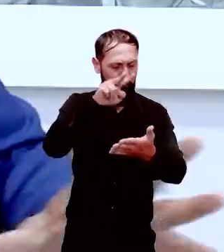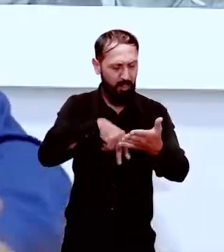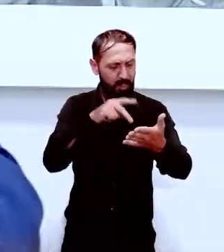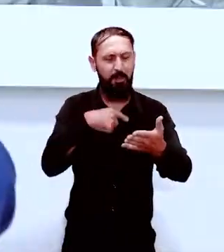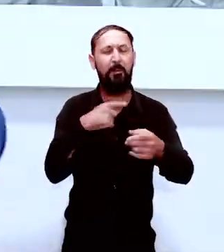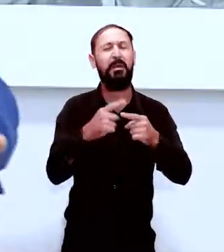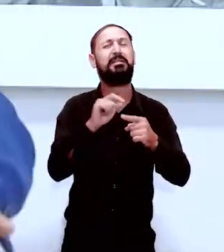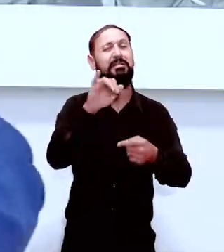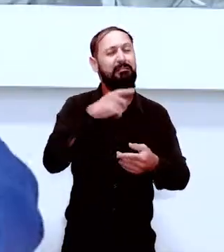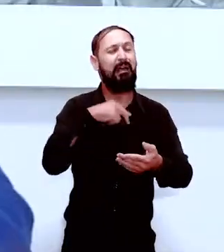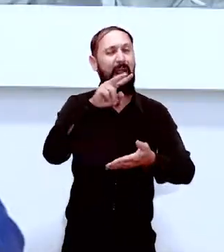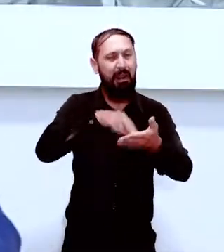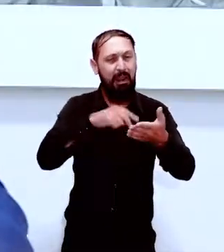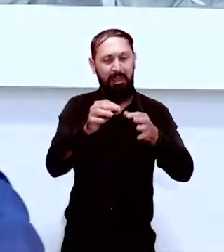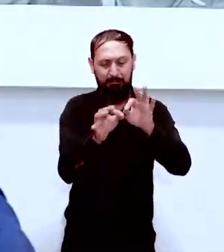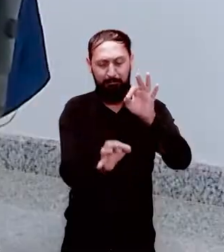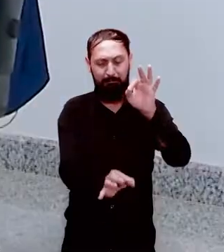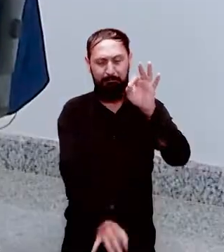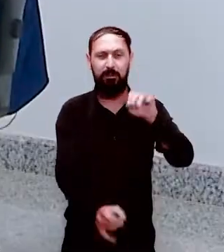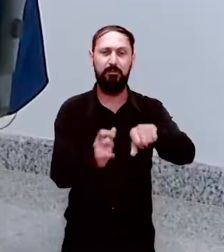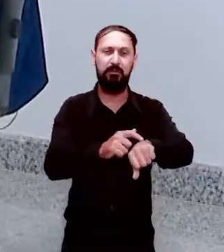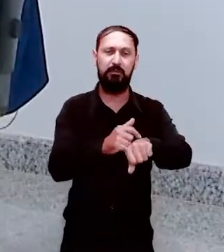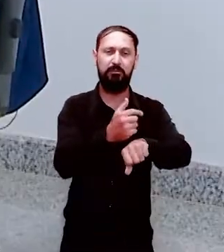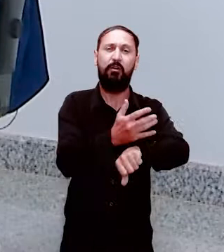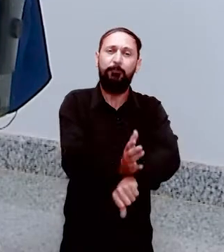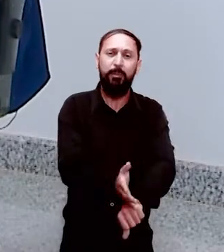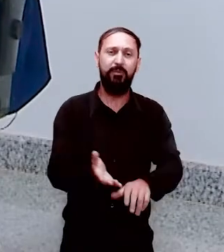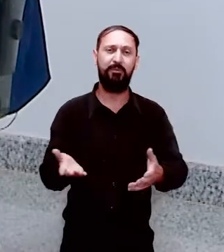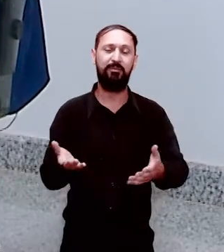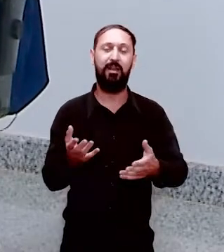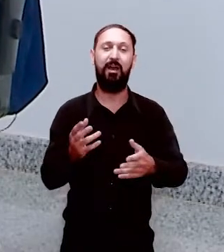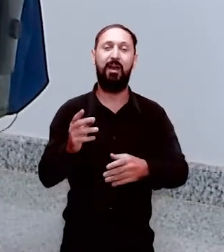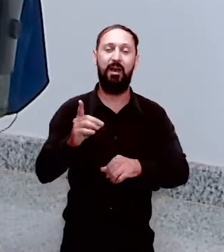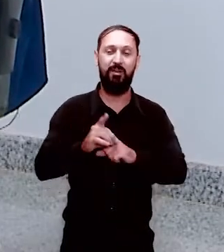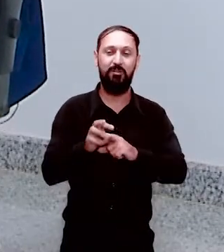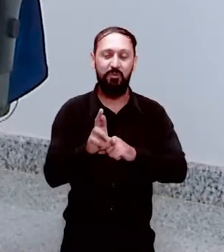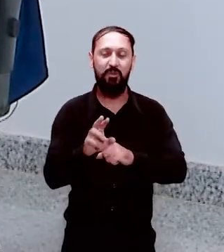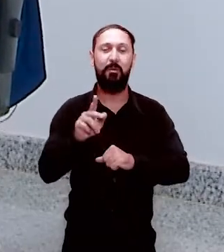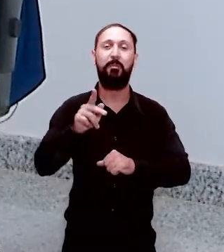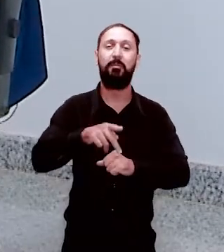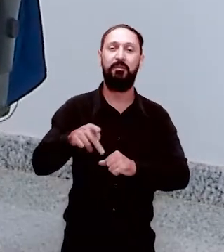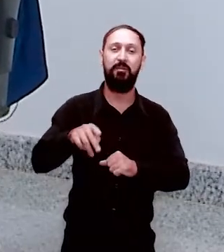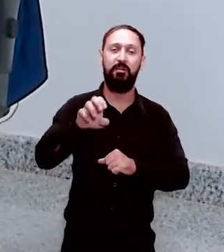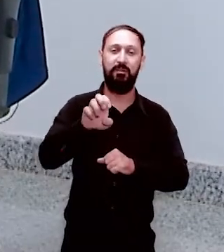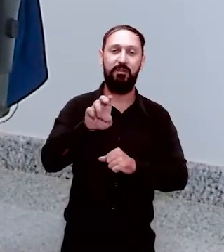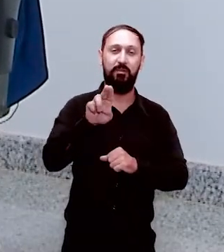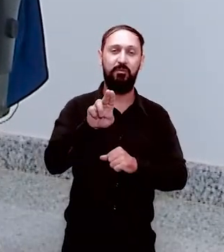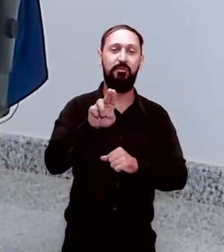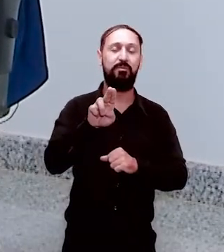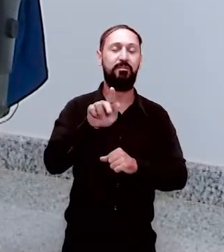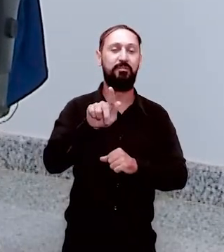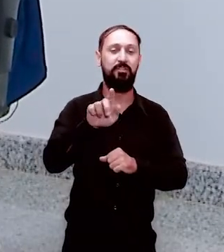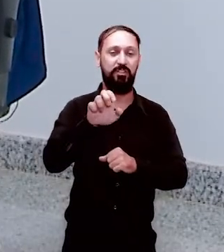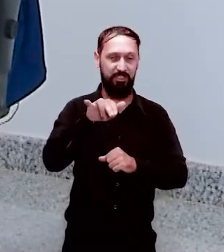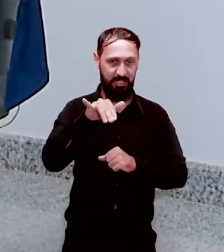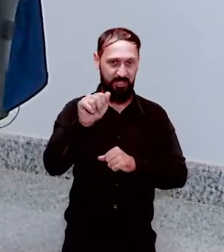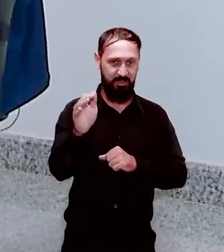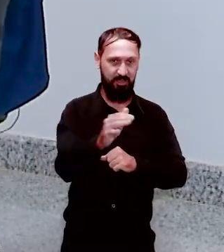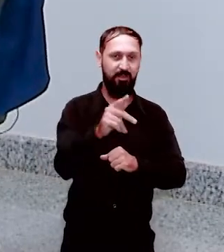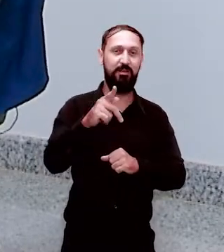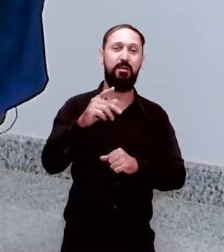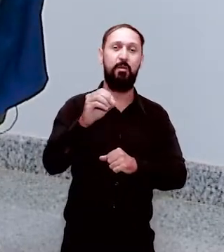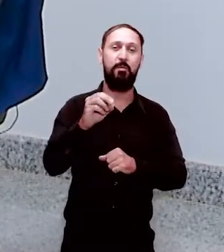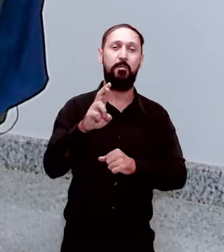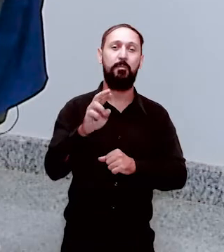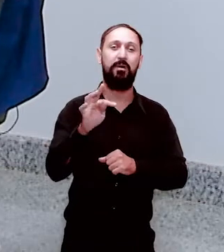até combinei com ela, não vou ficar lendo o currículo dela, que se for ler o currículo dela, passo o tempo todo falando do currículo dela. Estou recebendo a doutora, a professora Eugênia Portela. Eugênia,